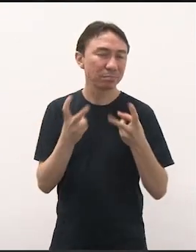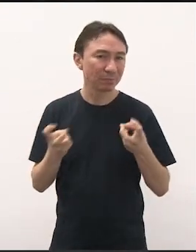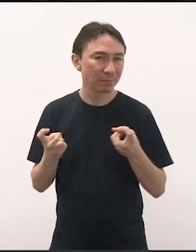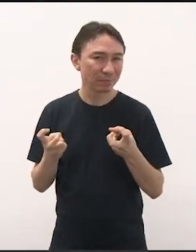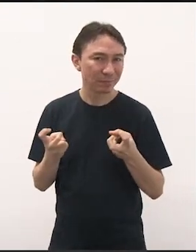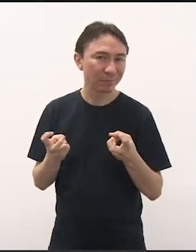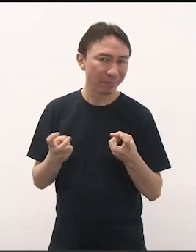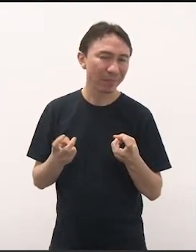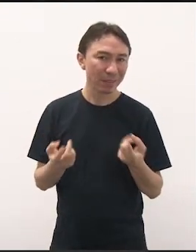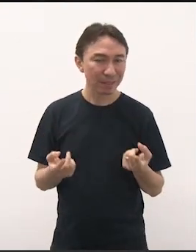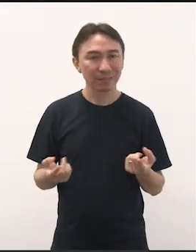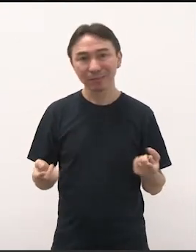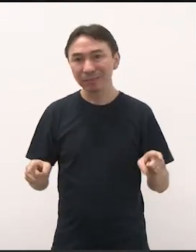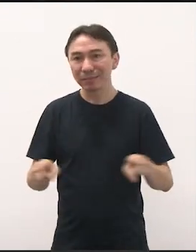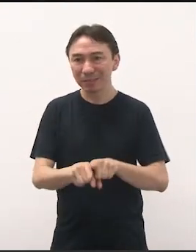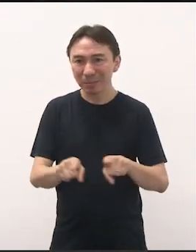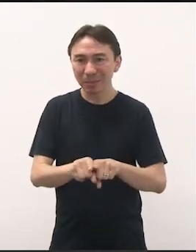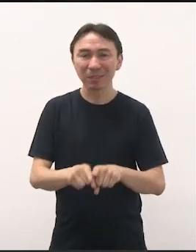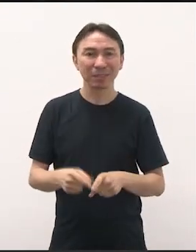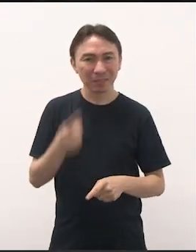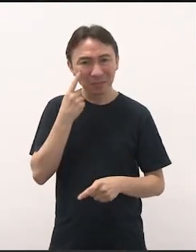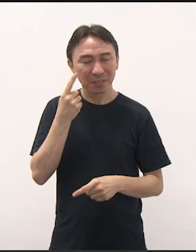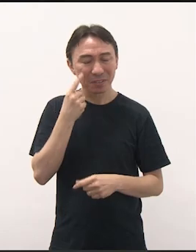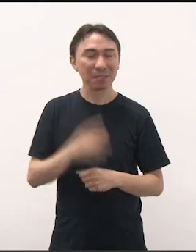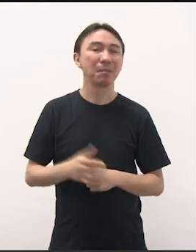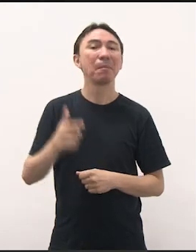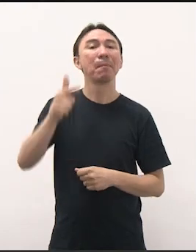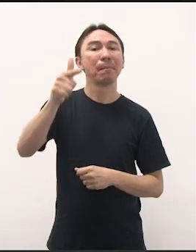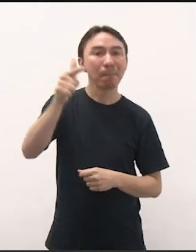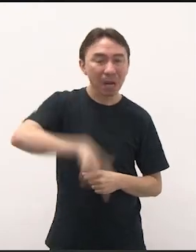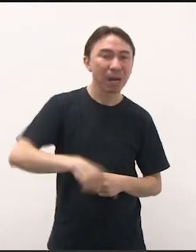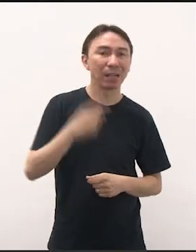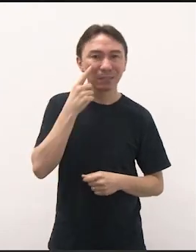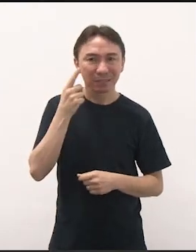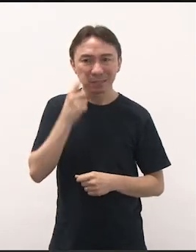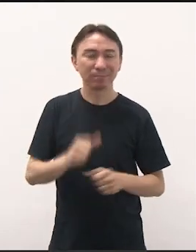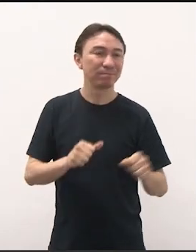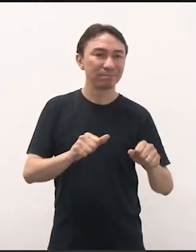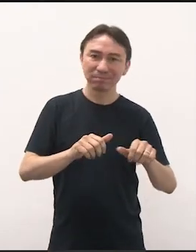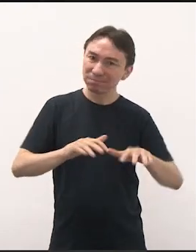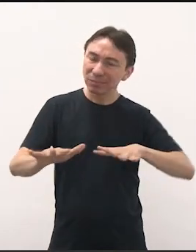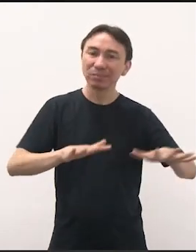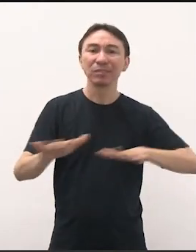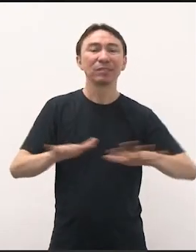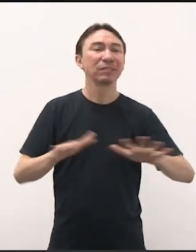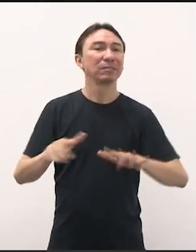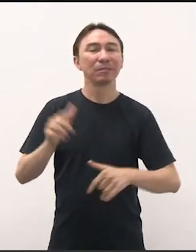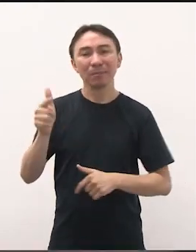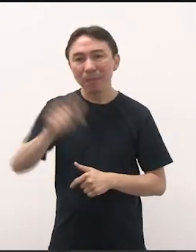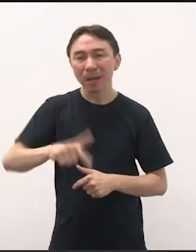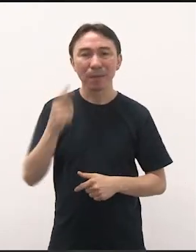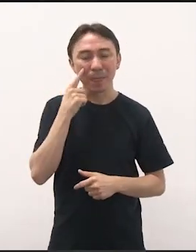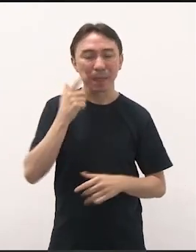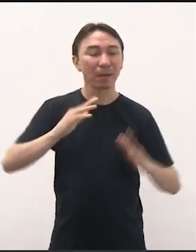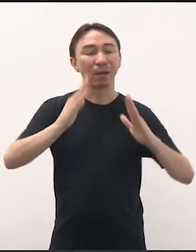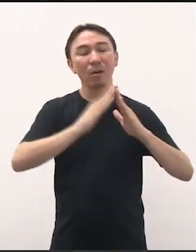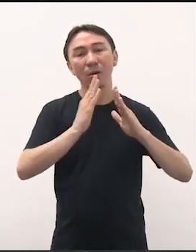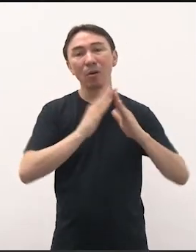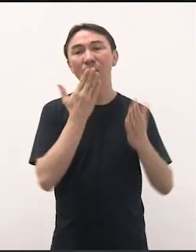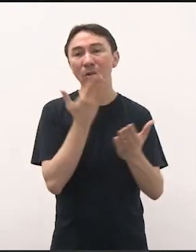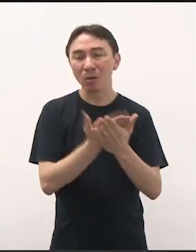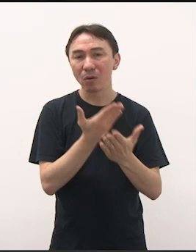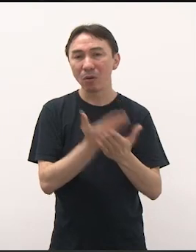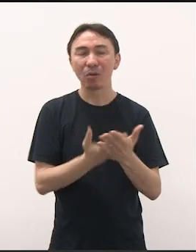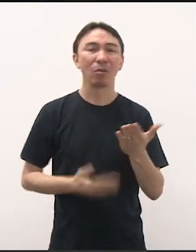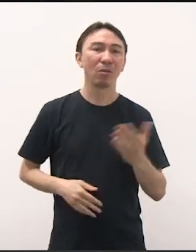ainda a necessidade de mobilizar um pouco mais ações, né? Falar um pouco mais de como as escolas, professores, né? Como a gente pode